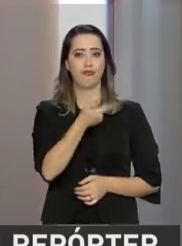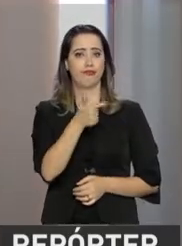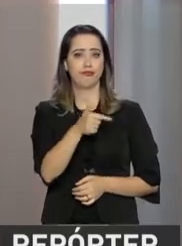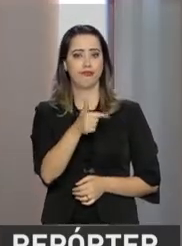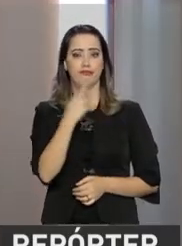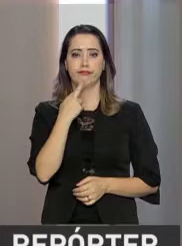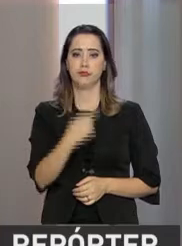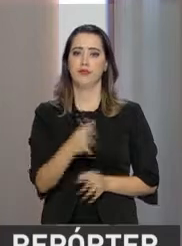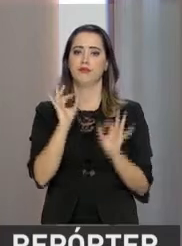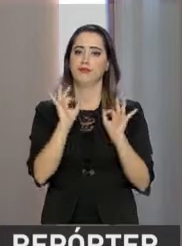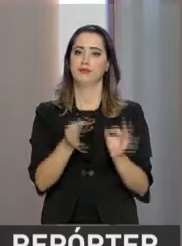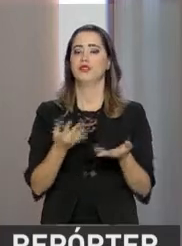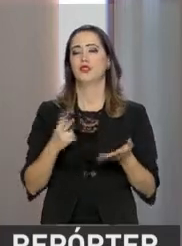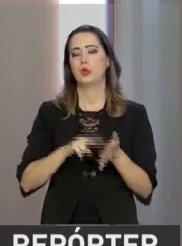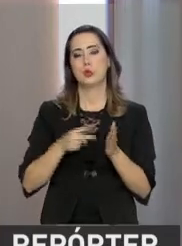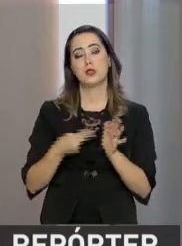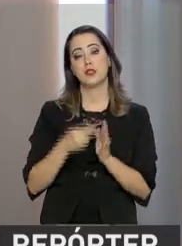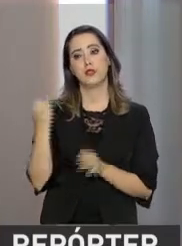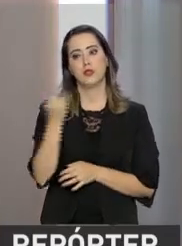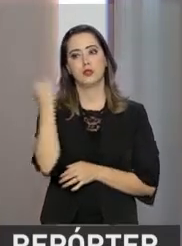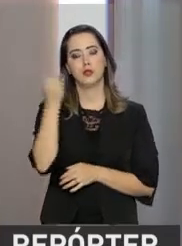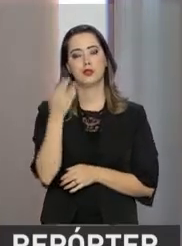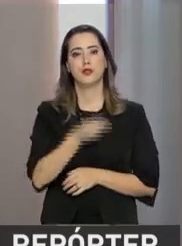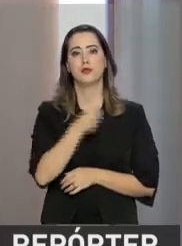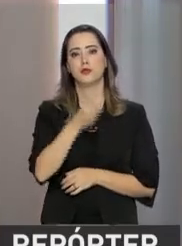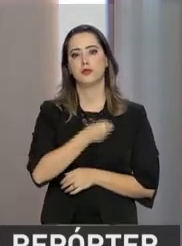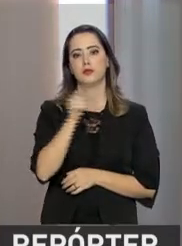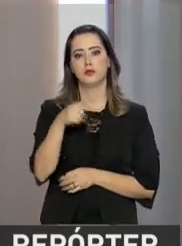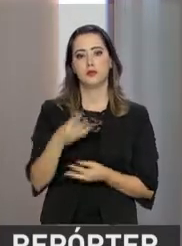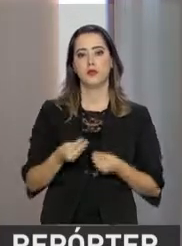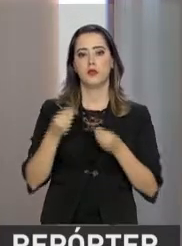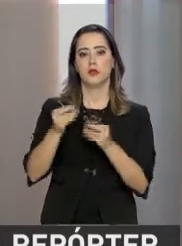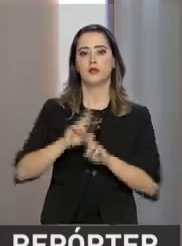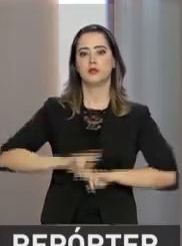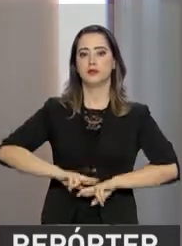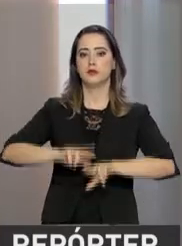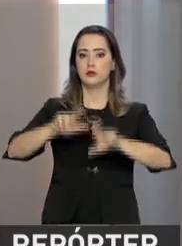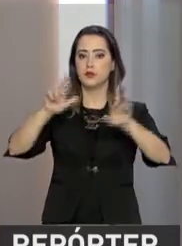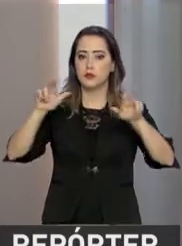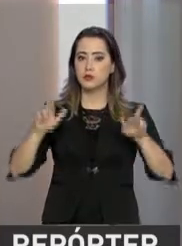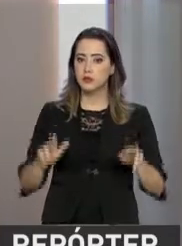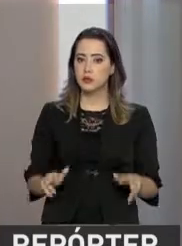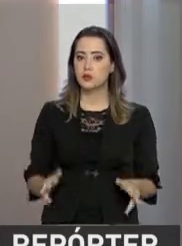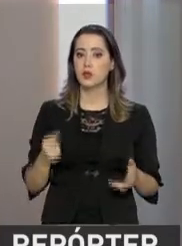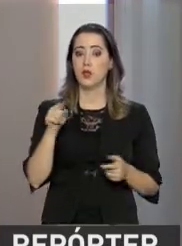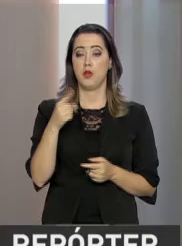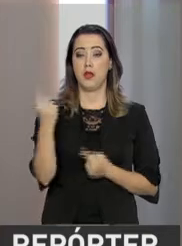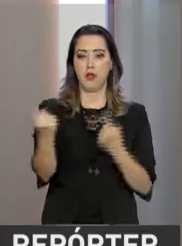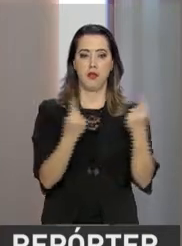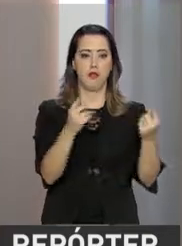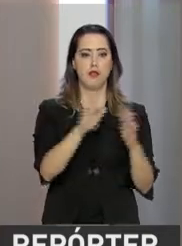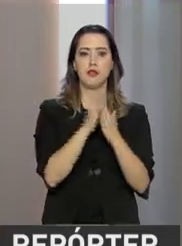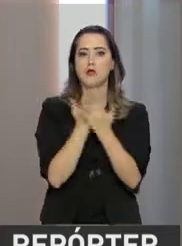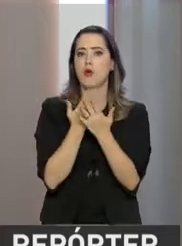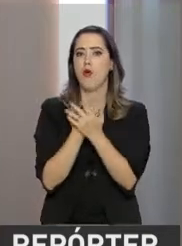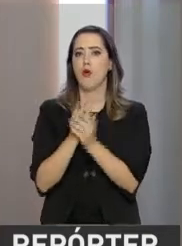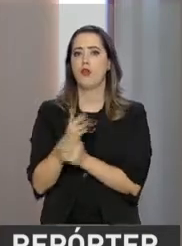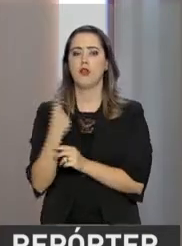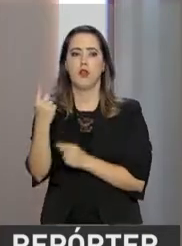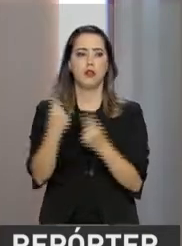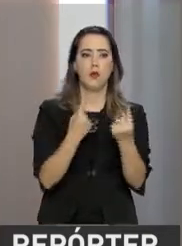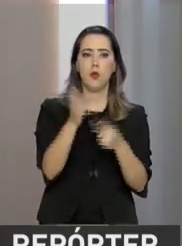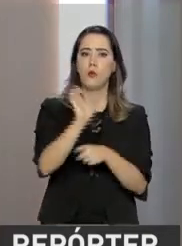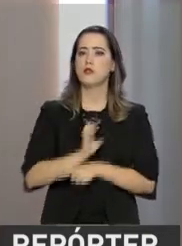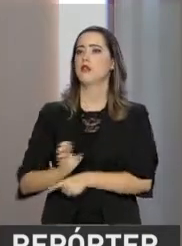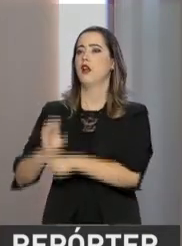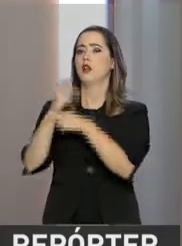dando uma resposta, não significa algo para ele. Trazer a flexibilidade, ou seja, que cada escola, cada sistema